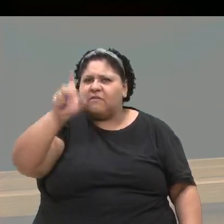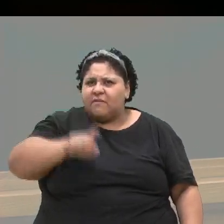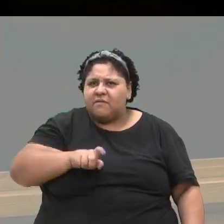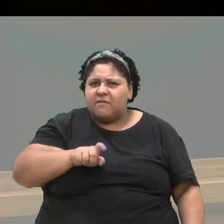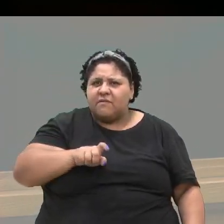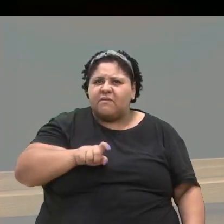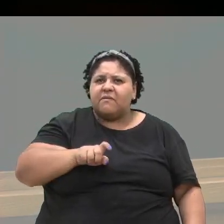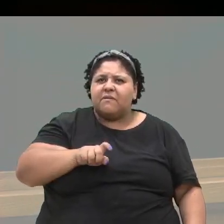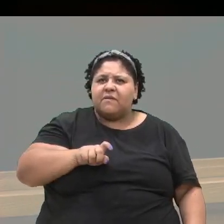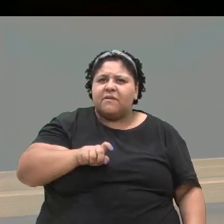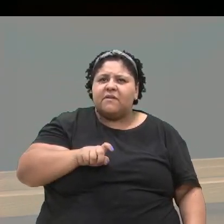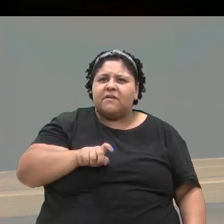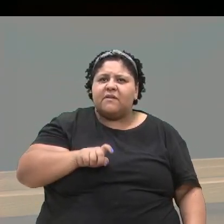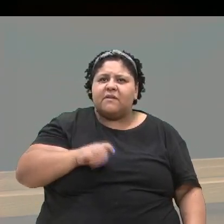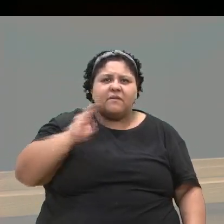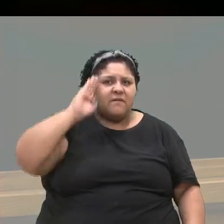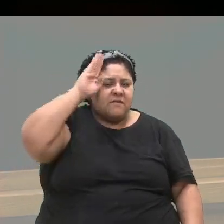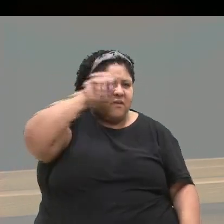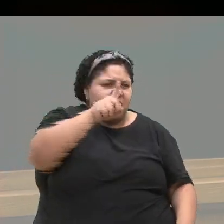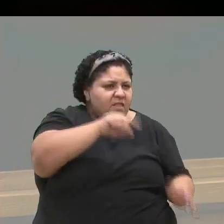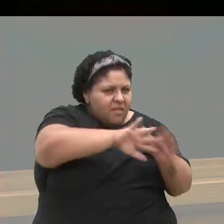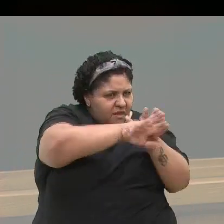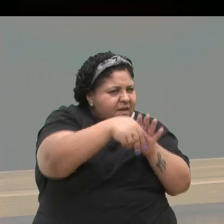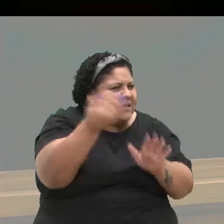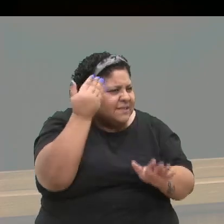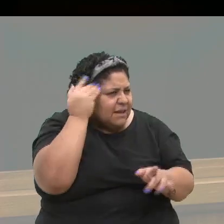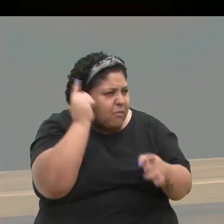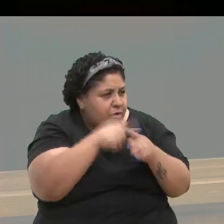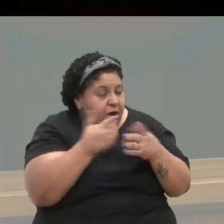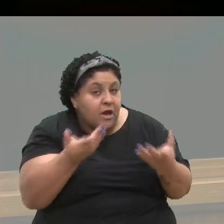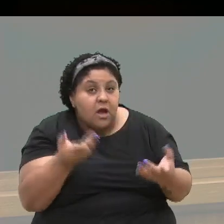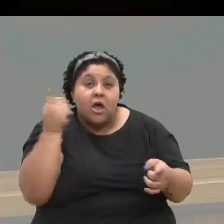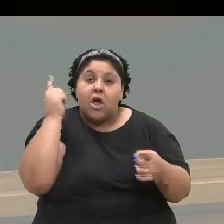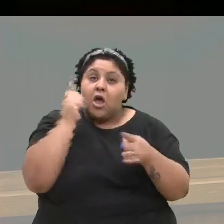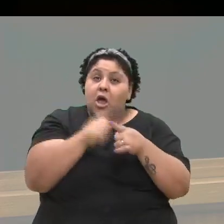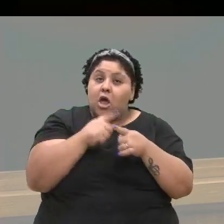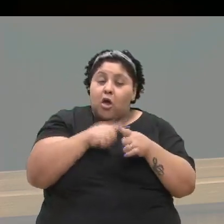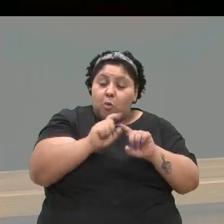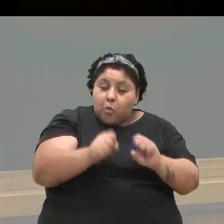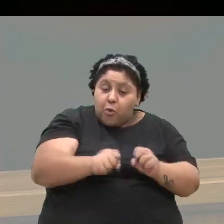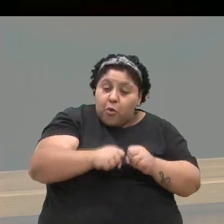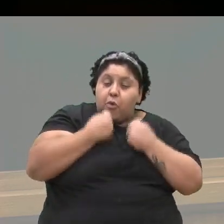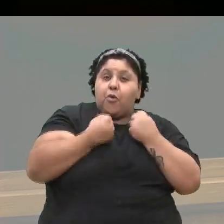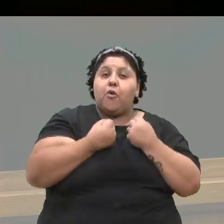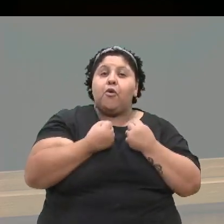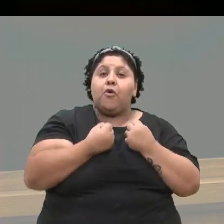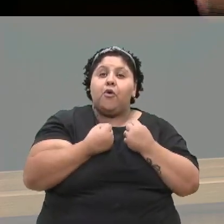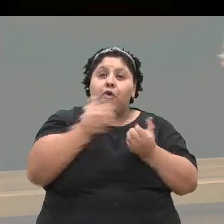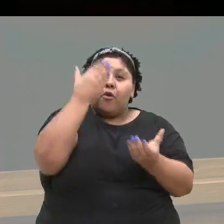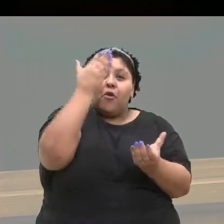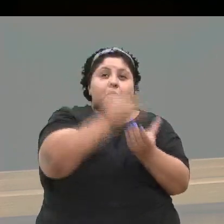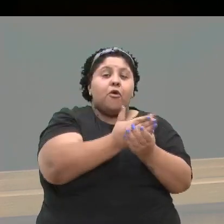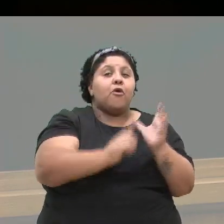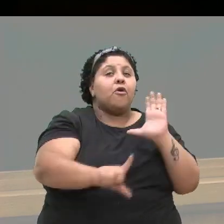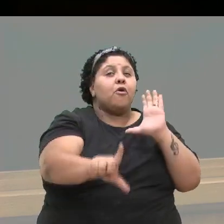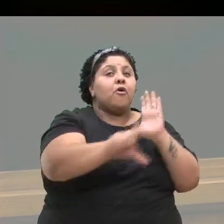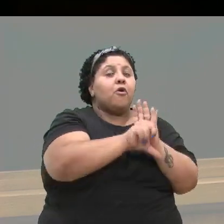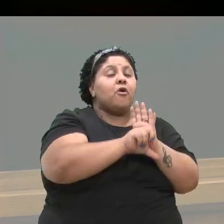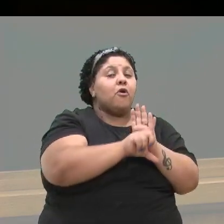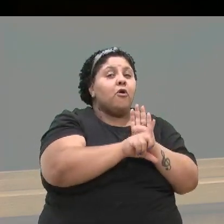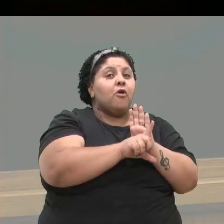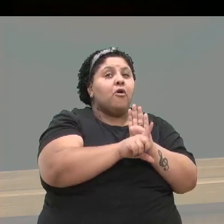o ex-Bolsonaro não foi preso, sabe por quê? Porque se defende o devido processo legal, coisa